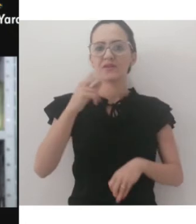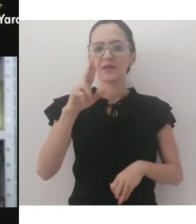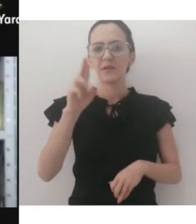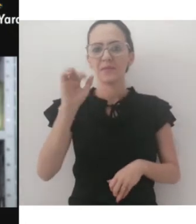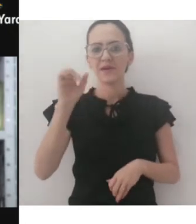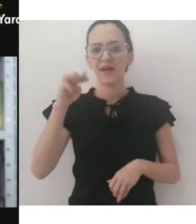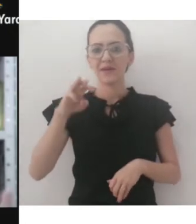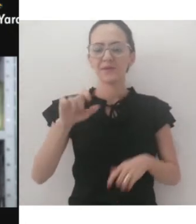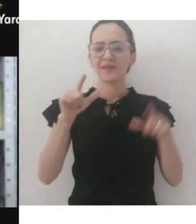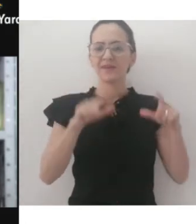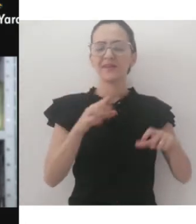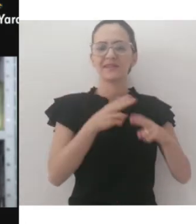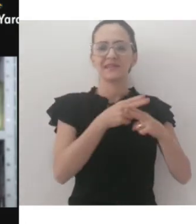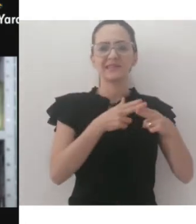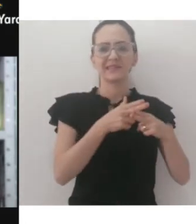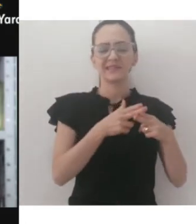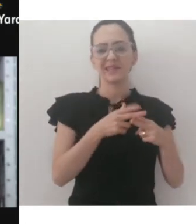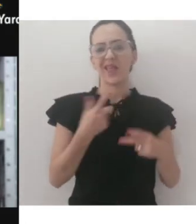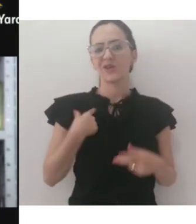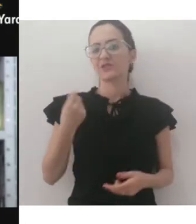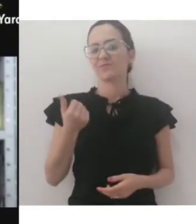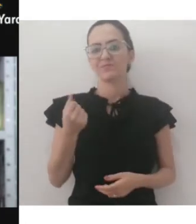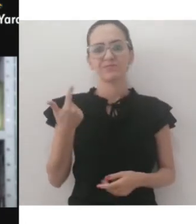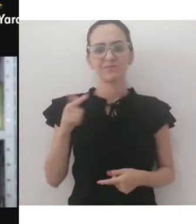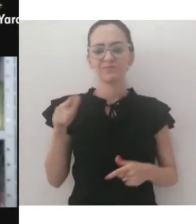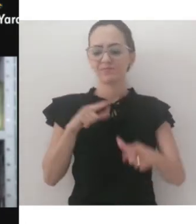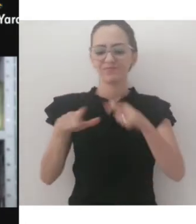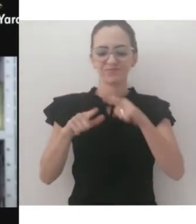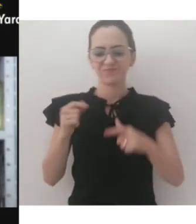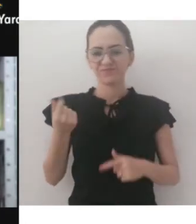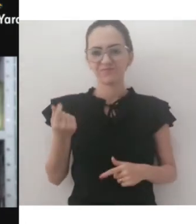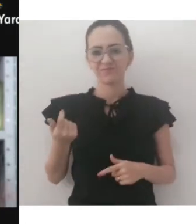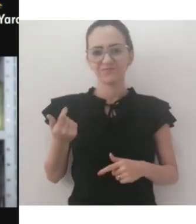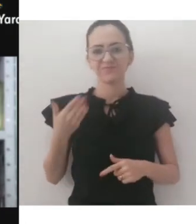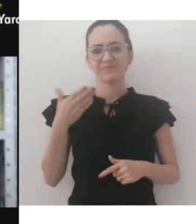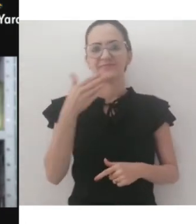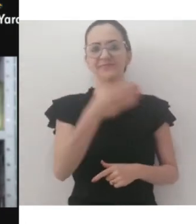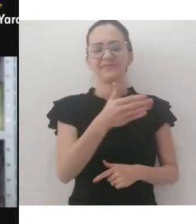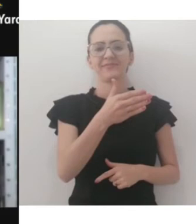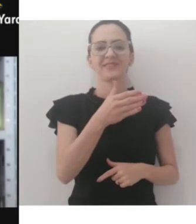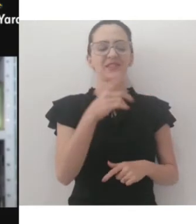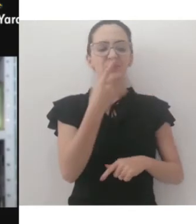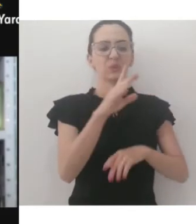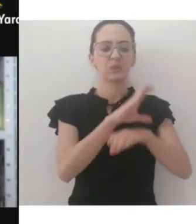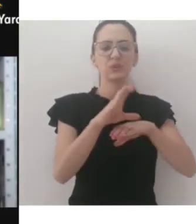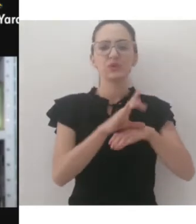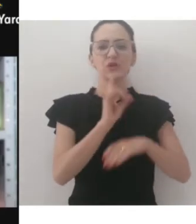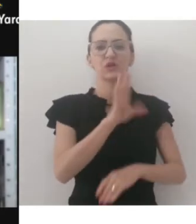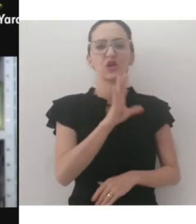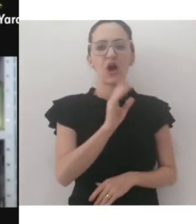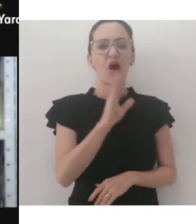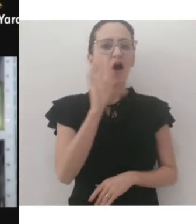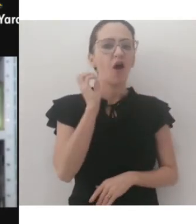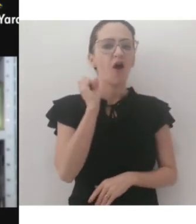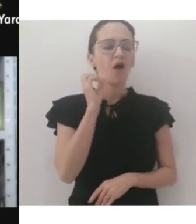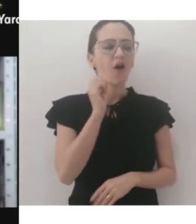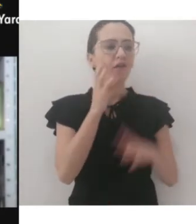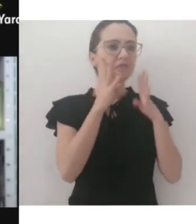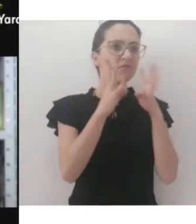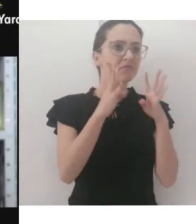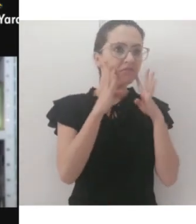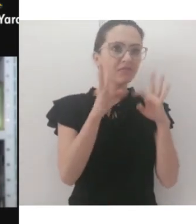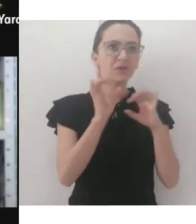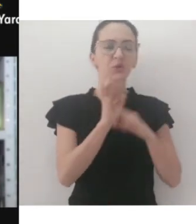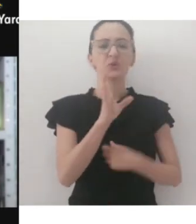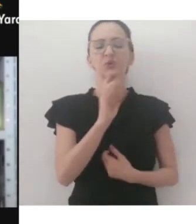para coordenadora, e eu assistia como ouvinte. Na época eu estava desempregada, porque eu busquei, mesmo abdiquei de